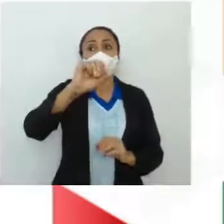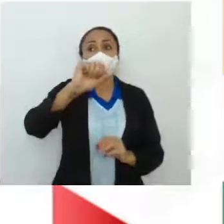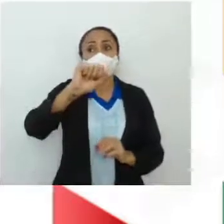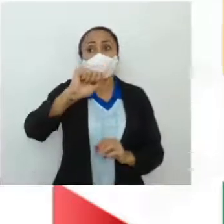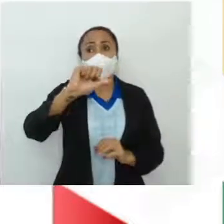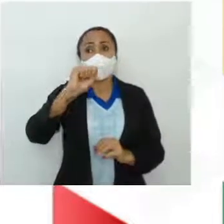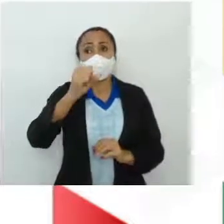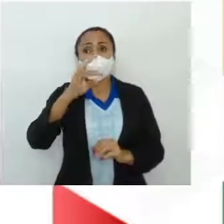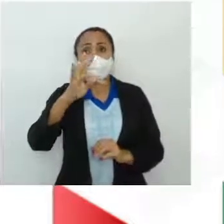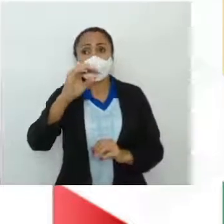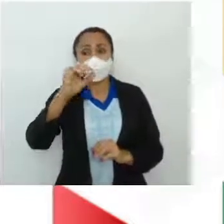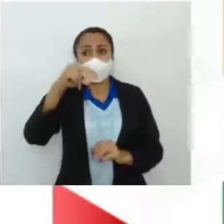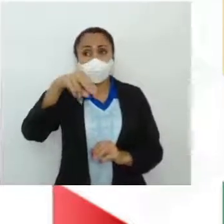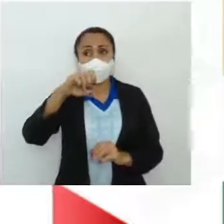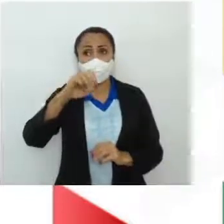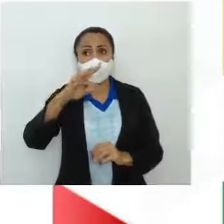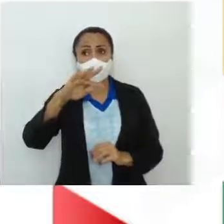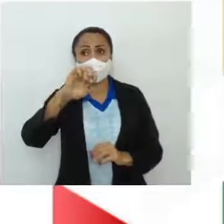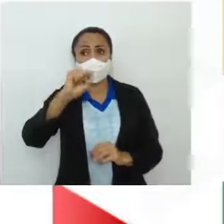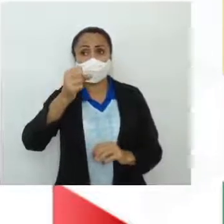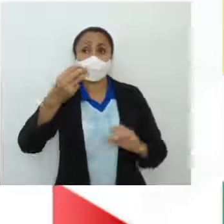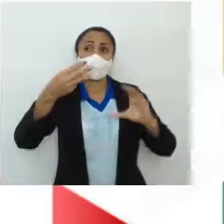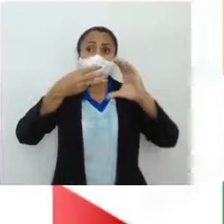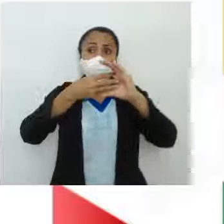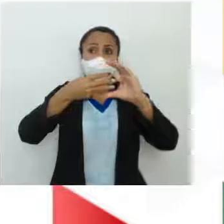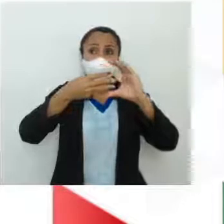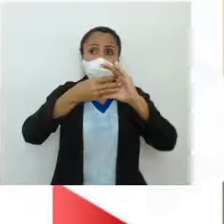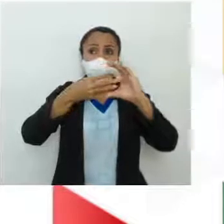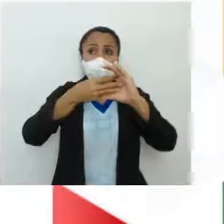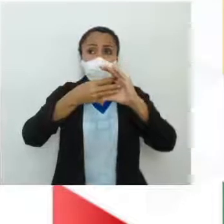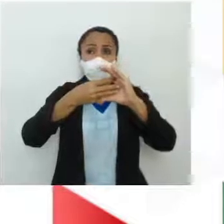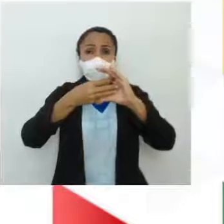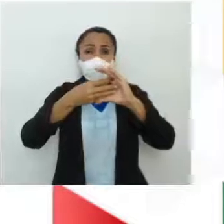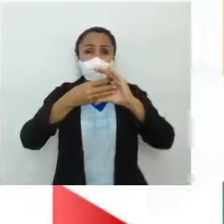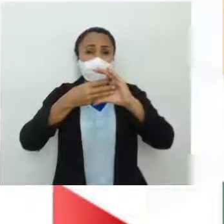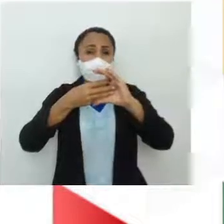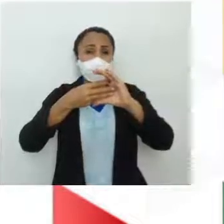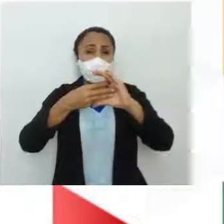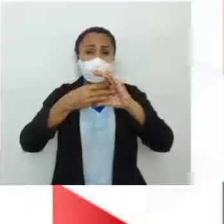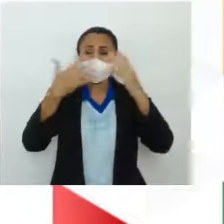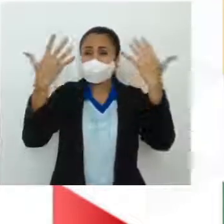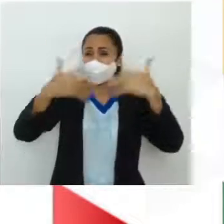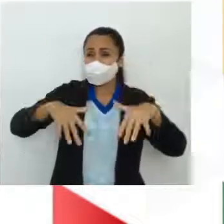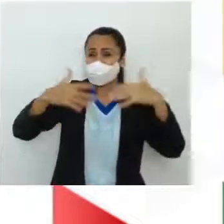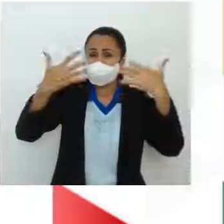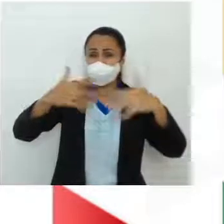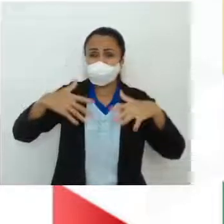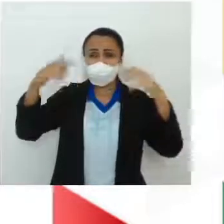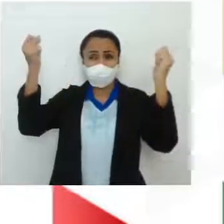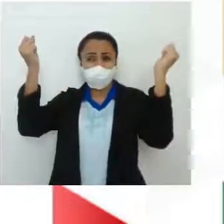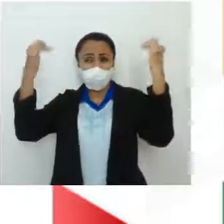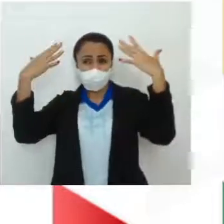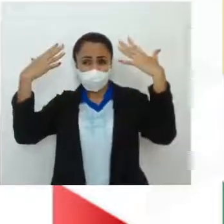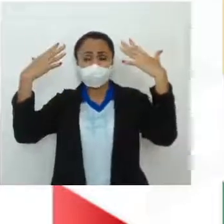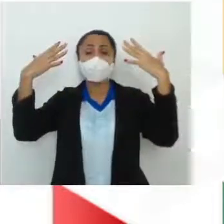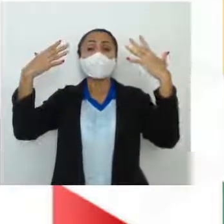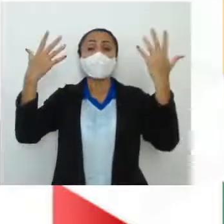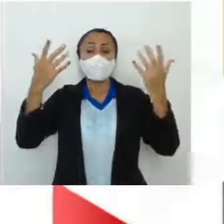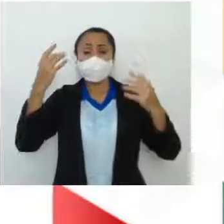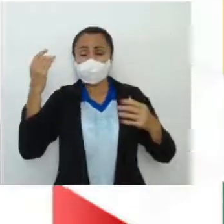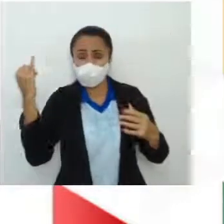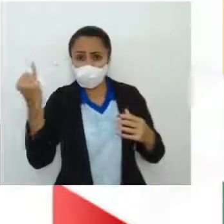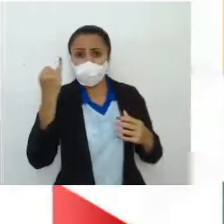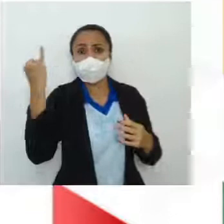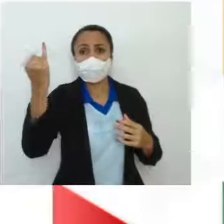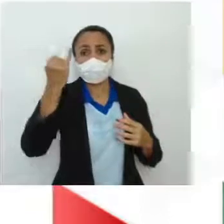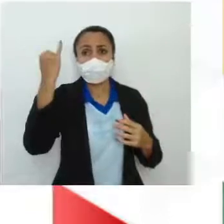bastonetes, eu vou dizer que são células extremamente sensíveis à luz, sendo muito importantes